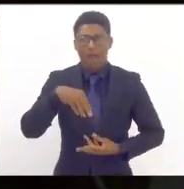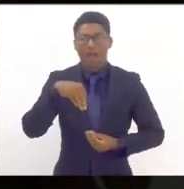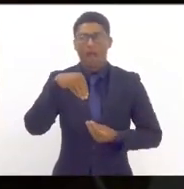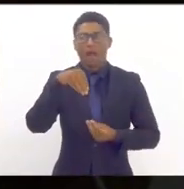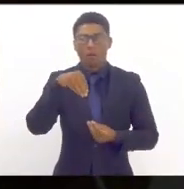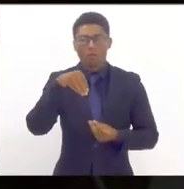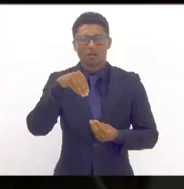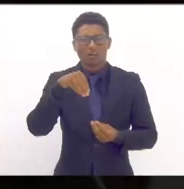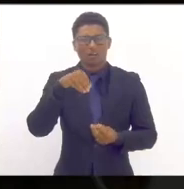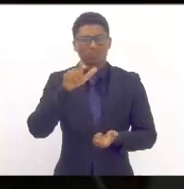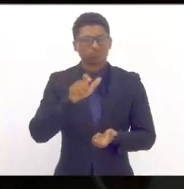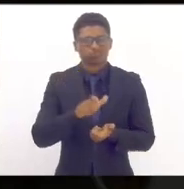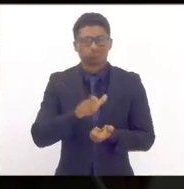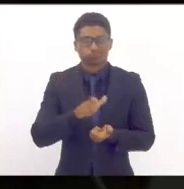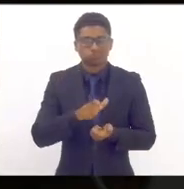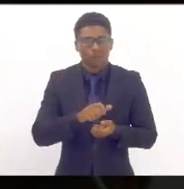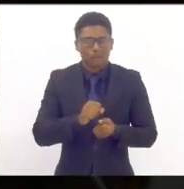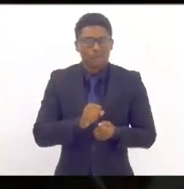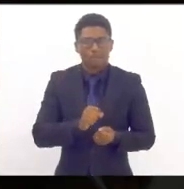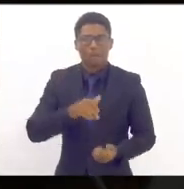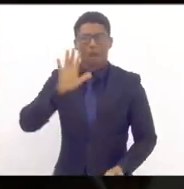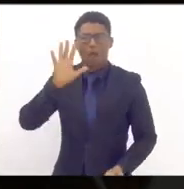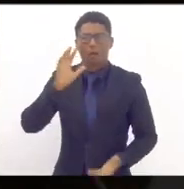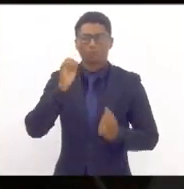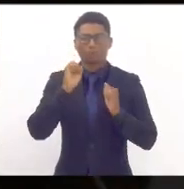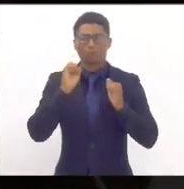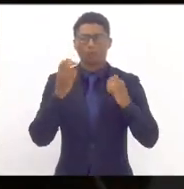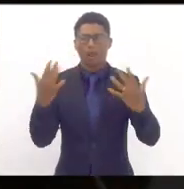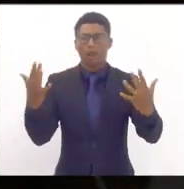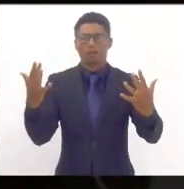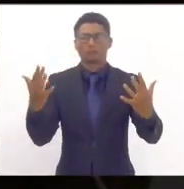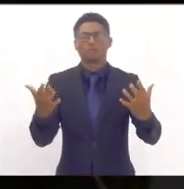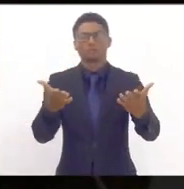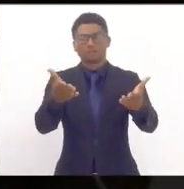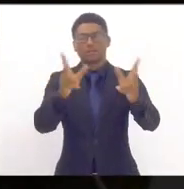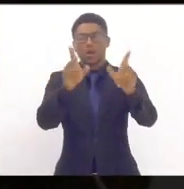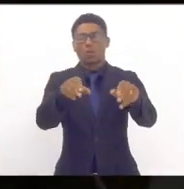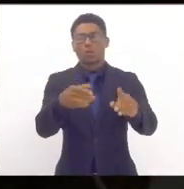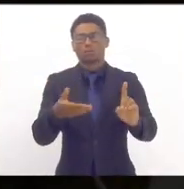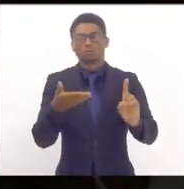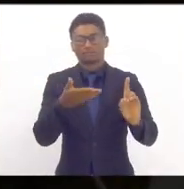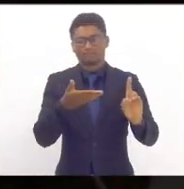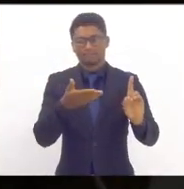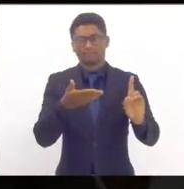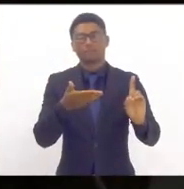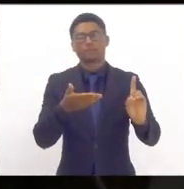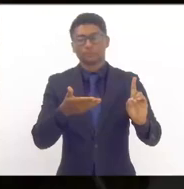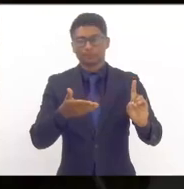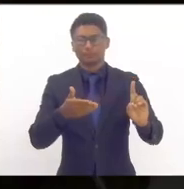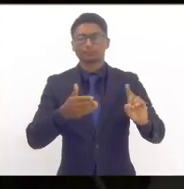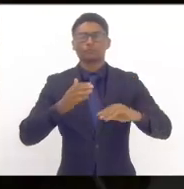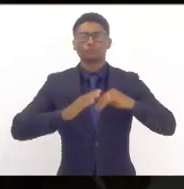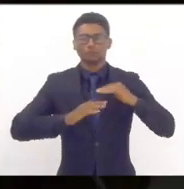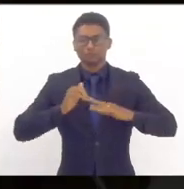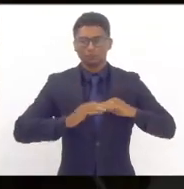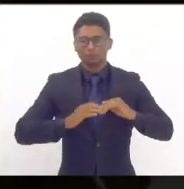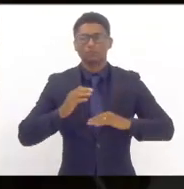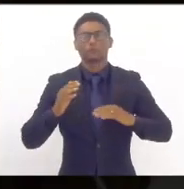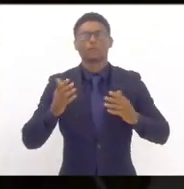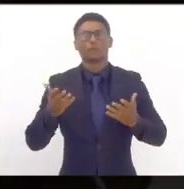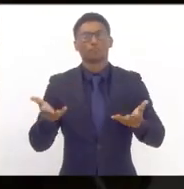você exerce o teu talento e o teu mistério profissional com tamanha competência,